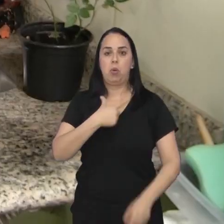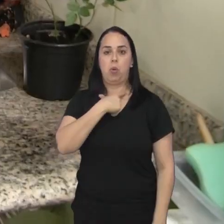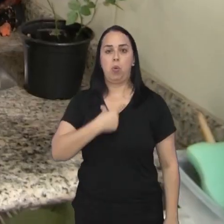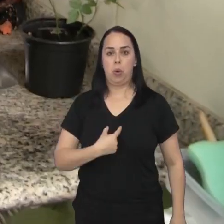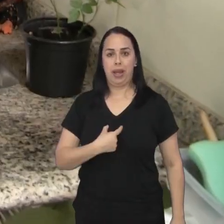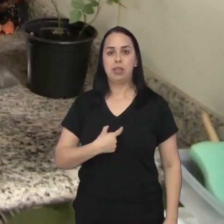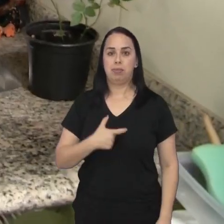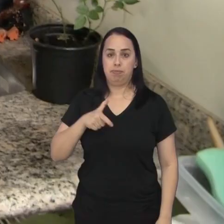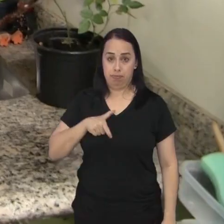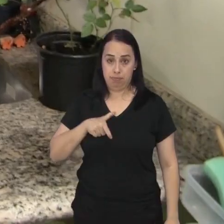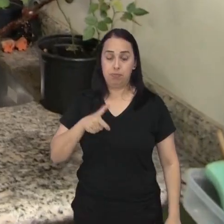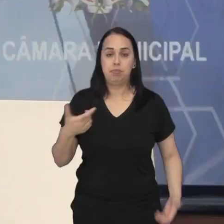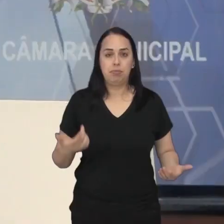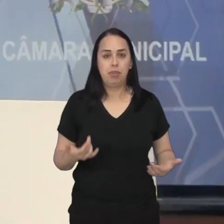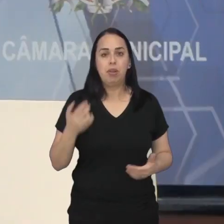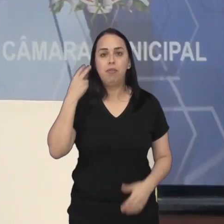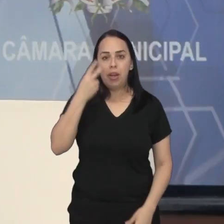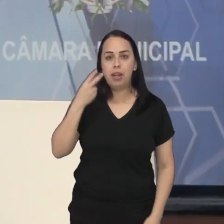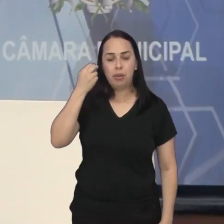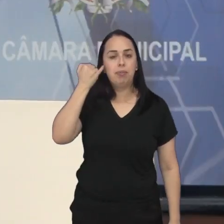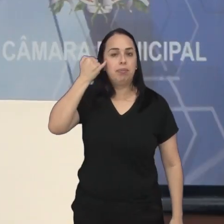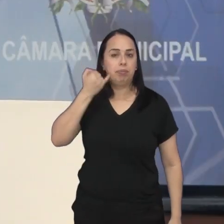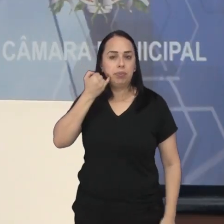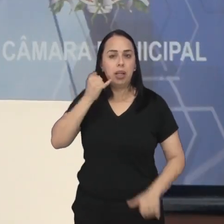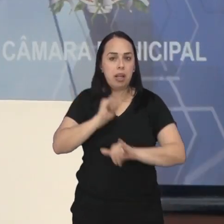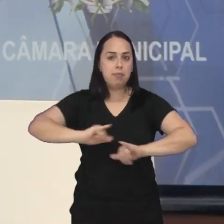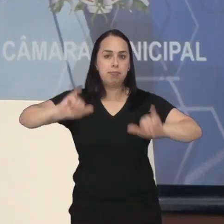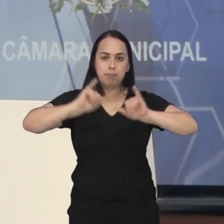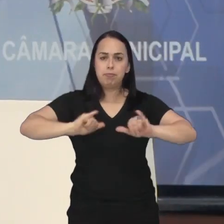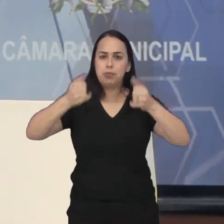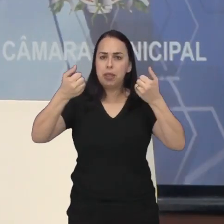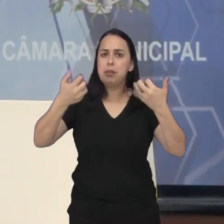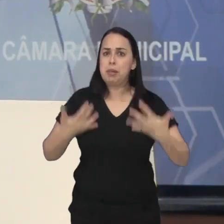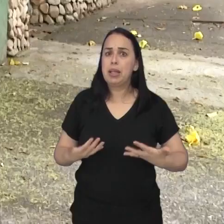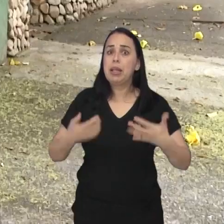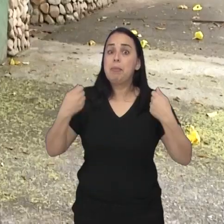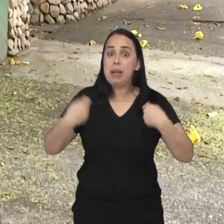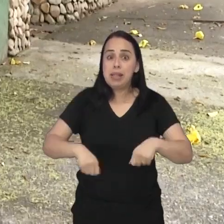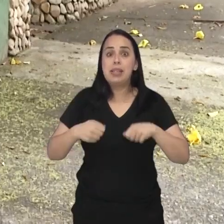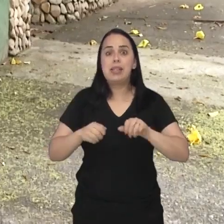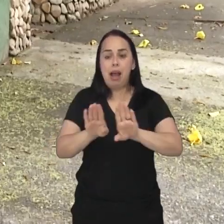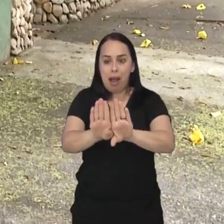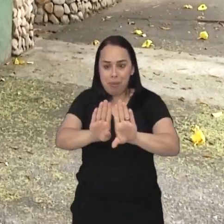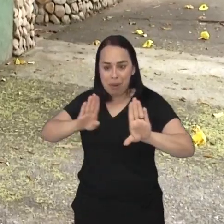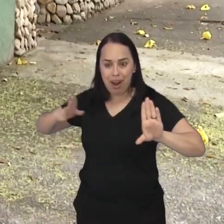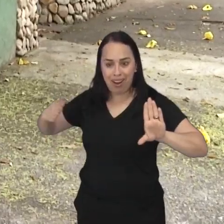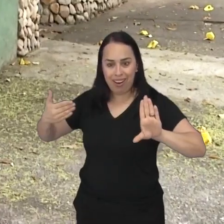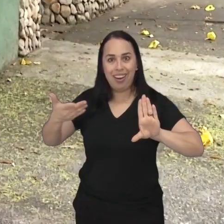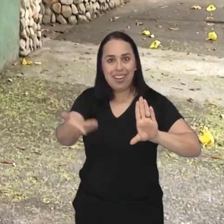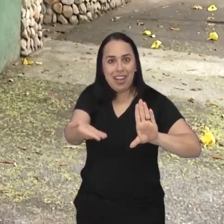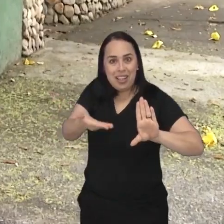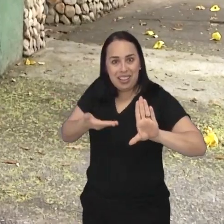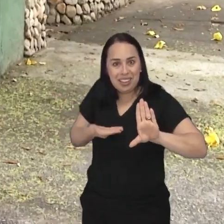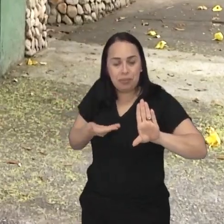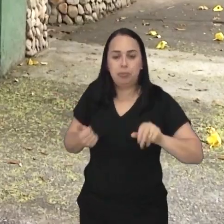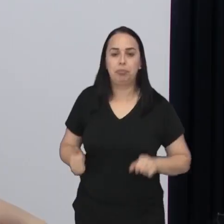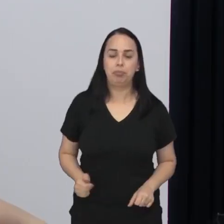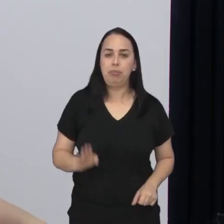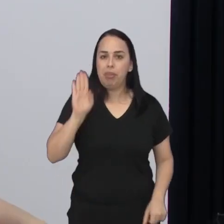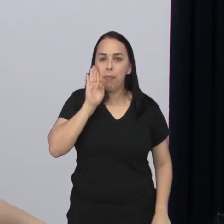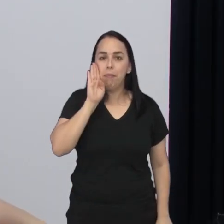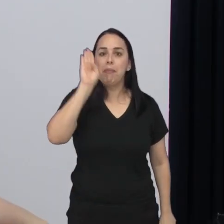e identificados com crachás. O vereador Zé Luiz reforça a recomendação para que os moradores abram as portas às